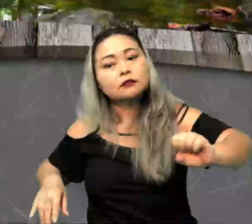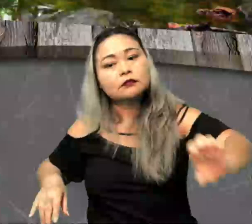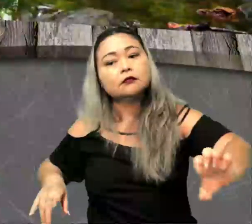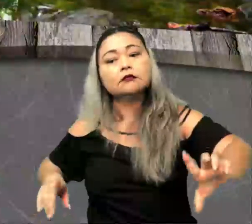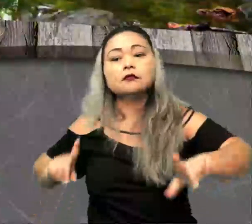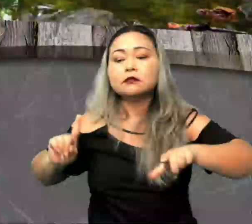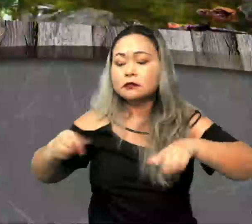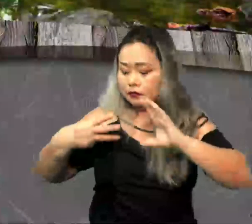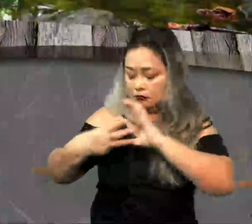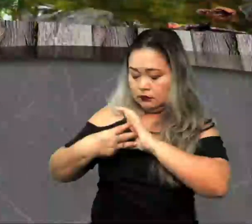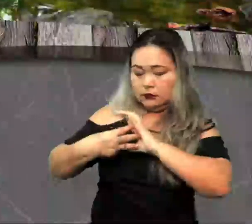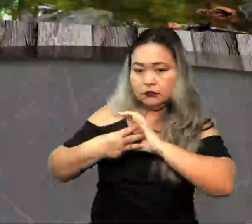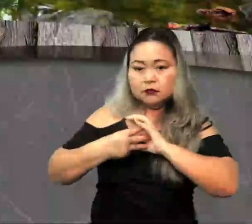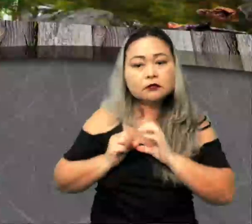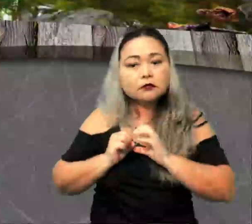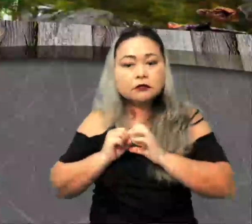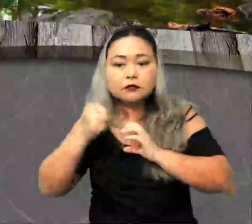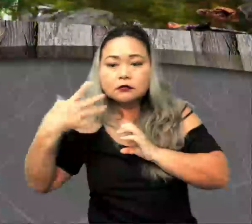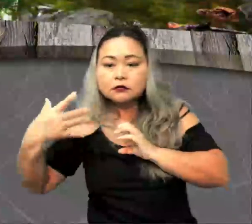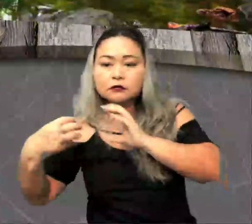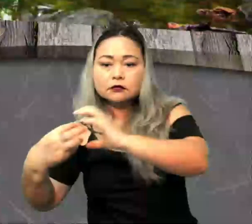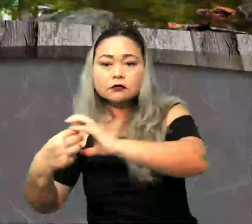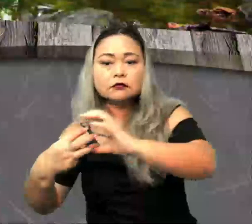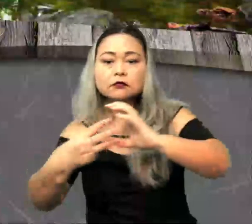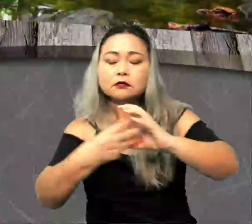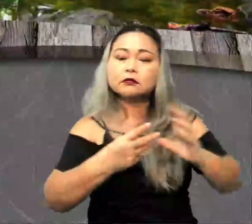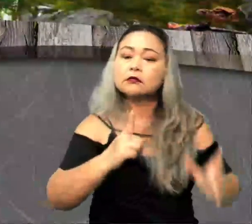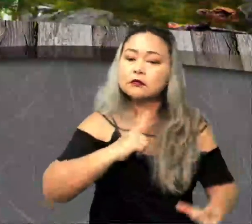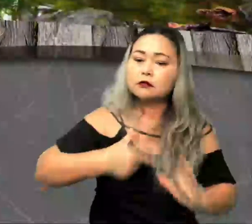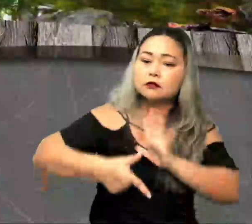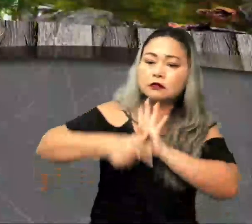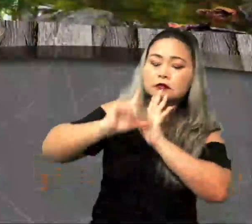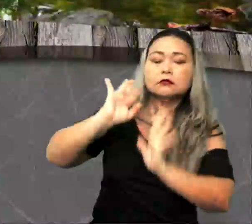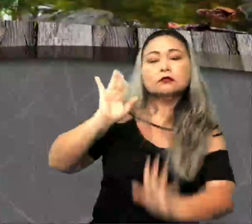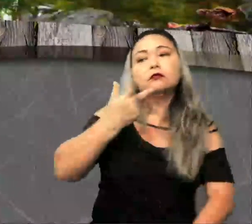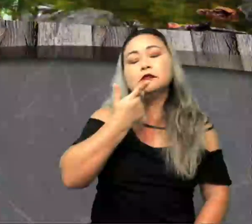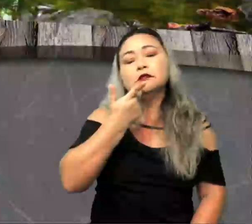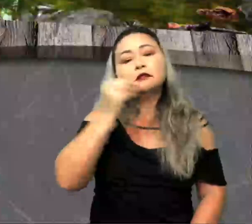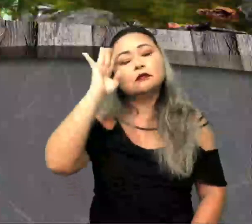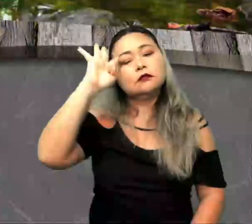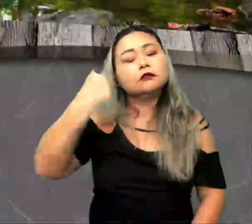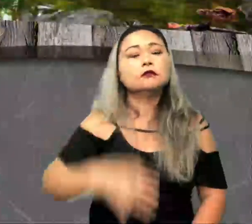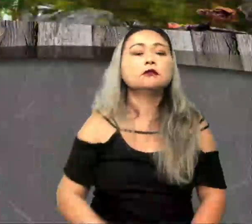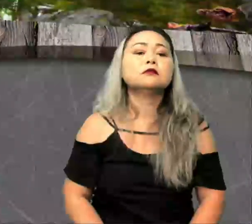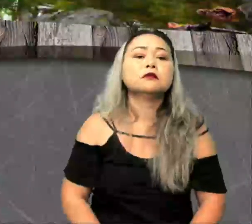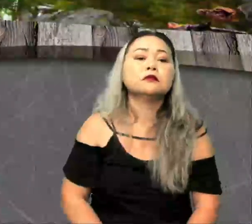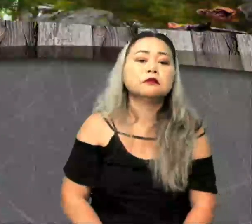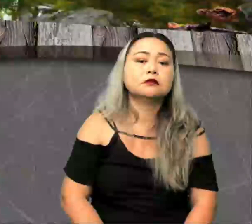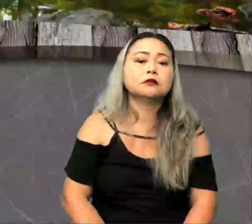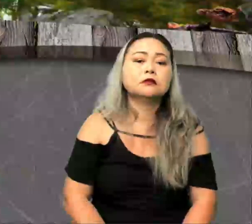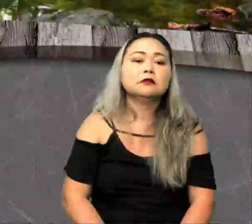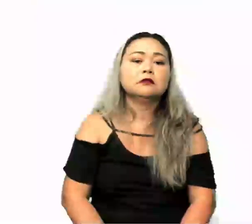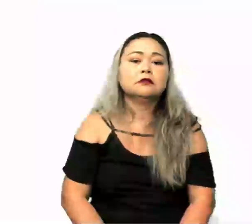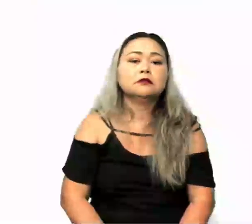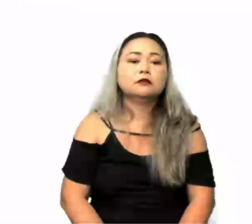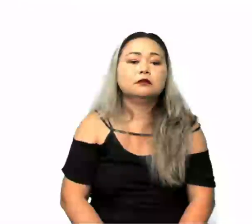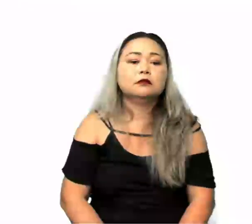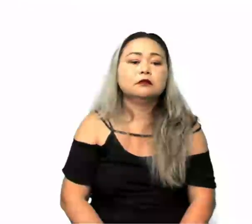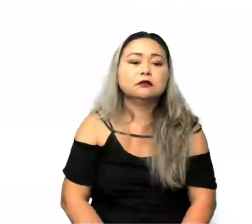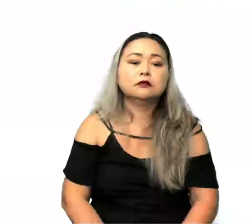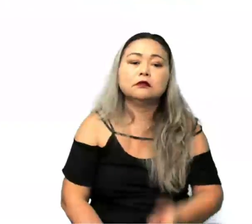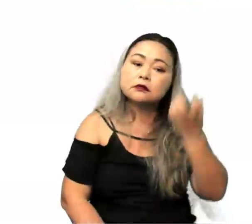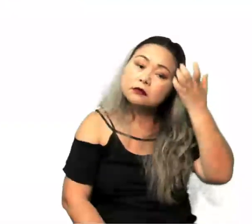gerada a partir de uma outra célula pré-existente. É o que diz a teoria celular. Vamos na sequência.